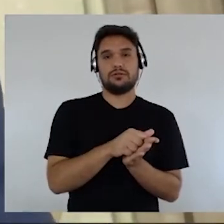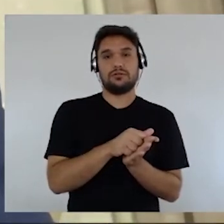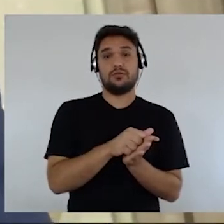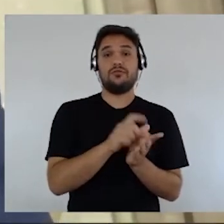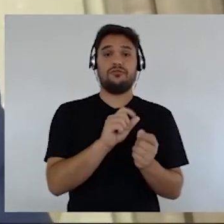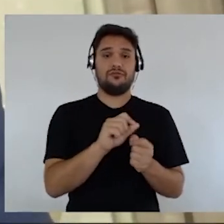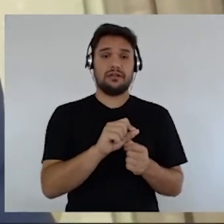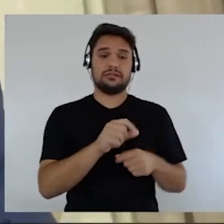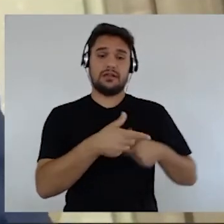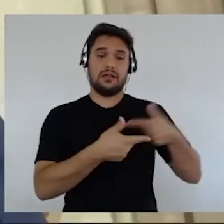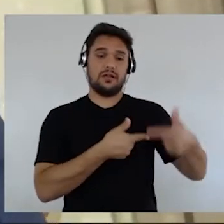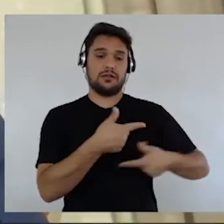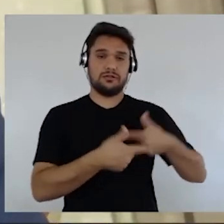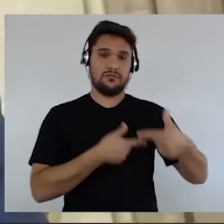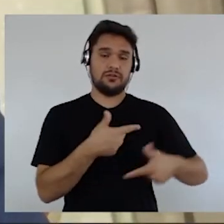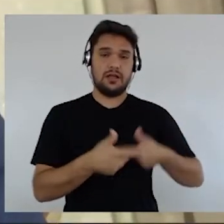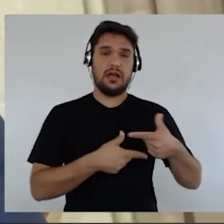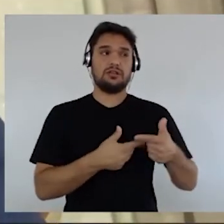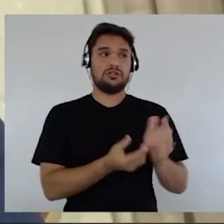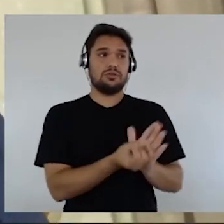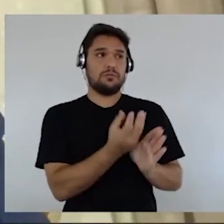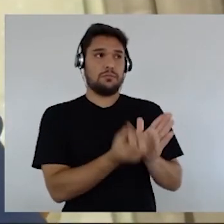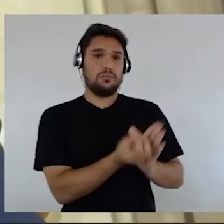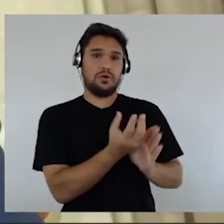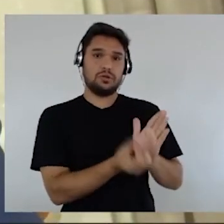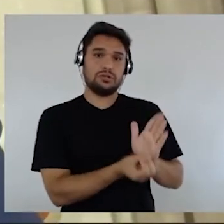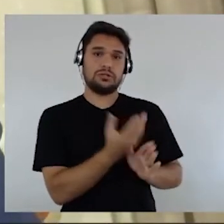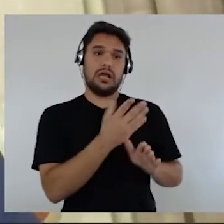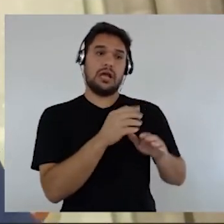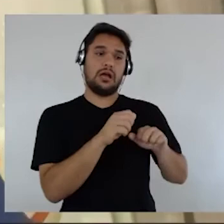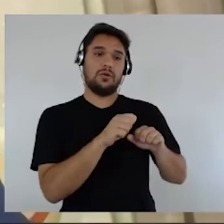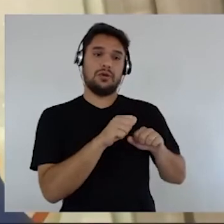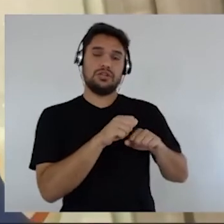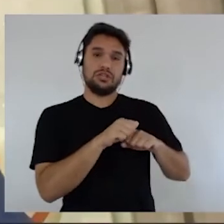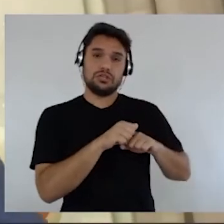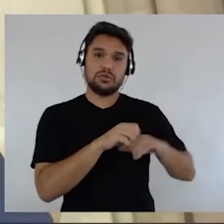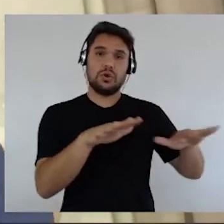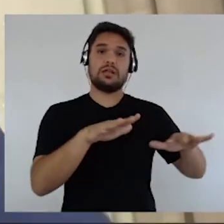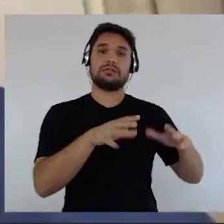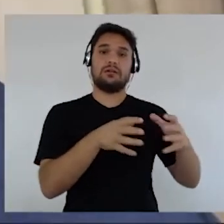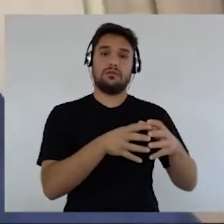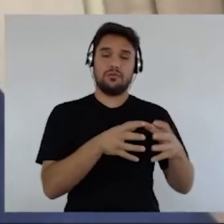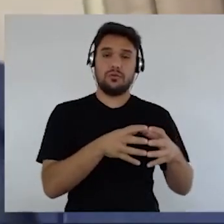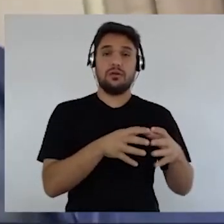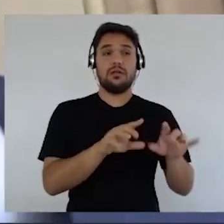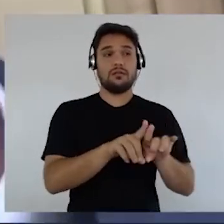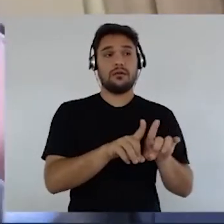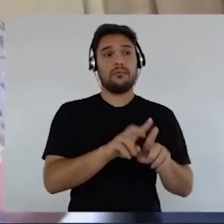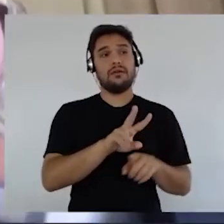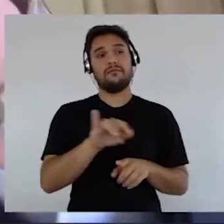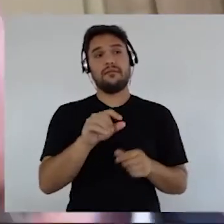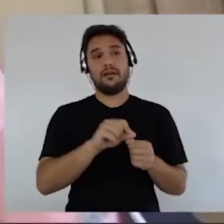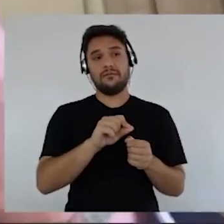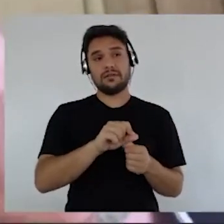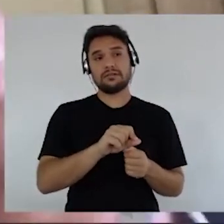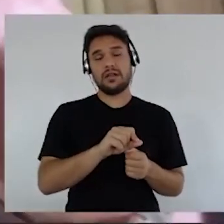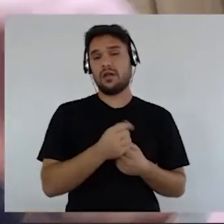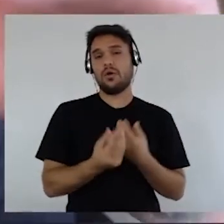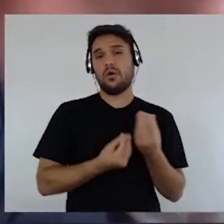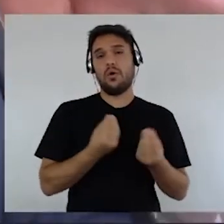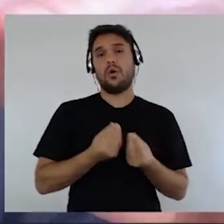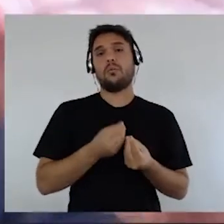realizar a atividade de produção e de circulação de bens e serviços e estará fazendo de